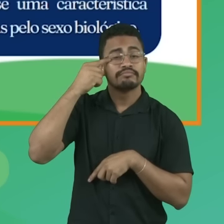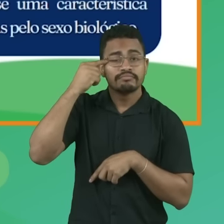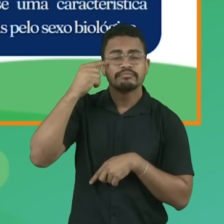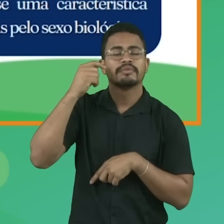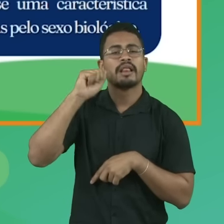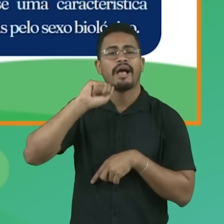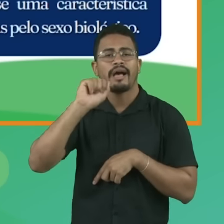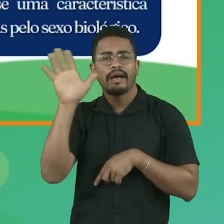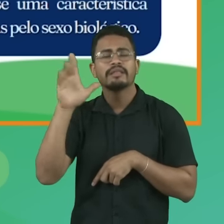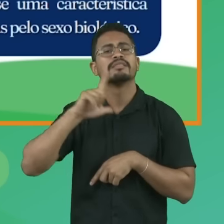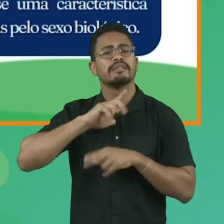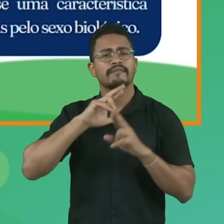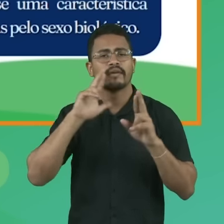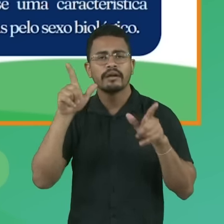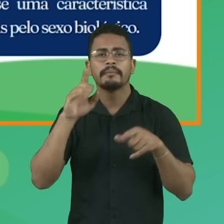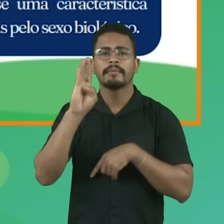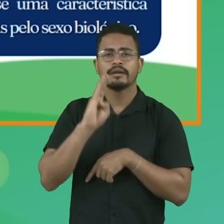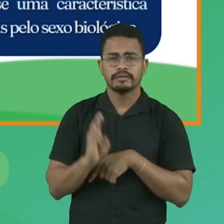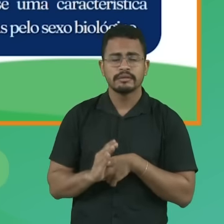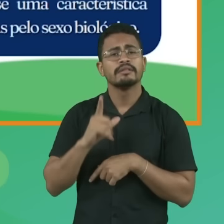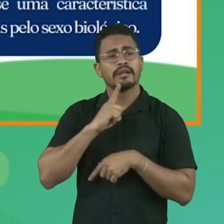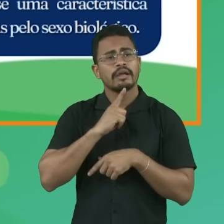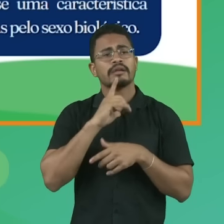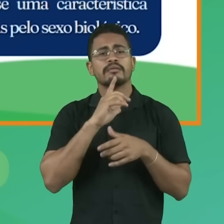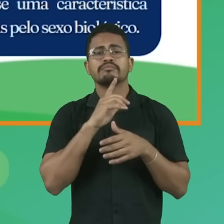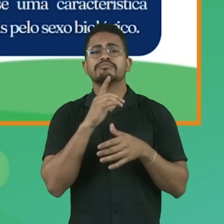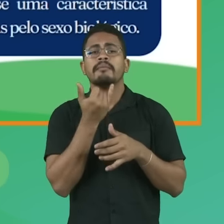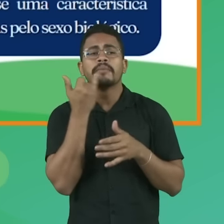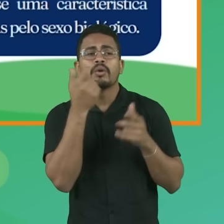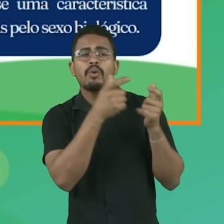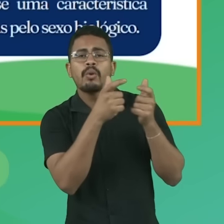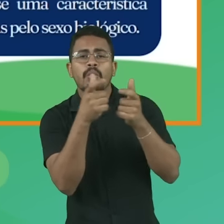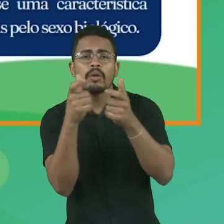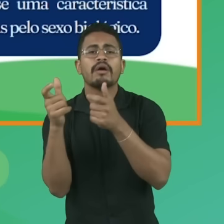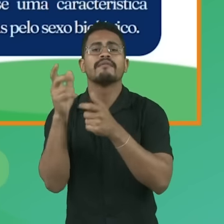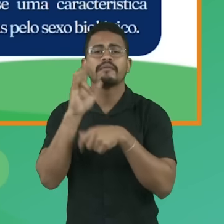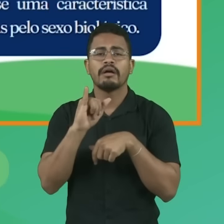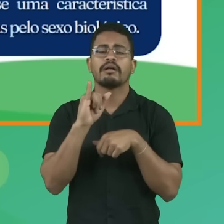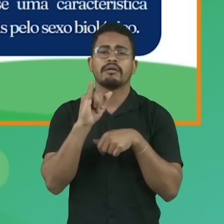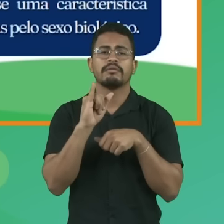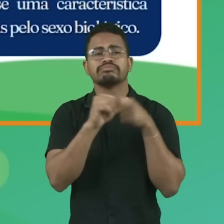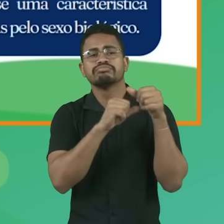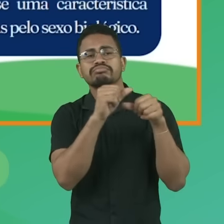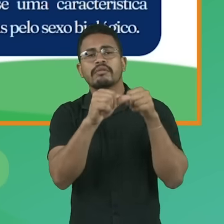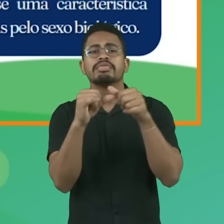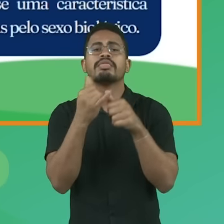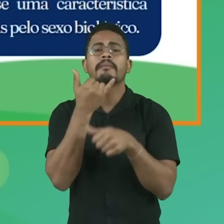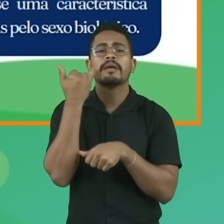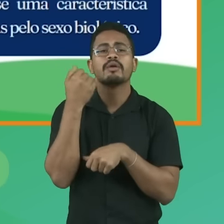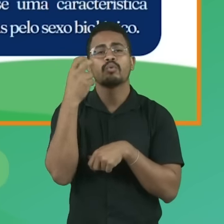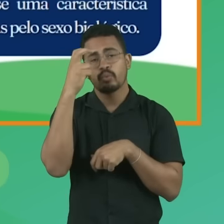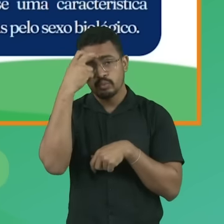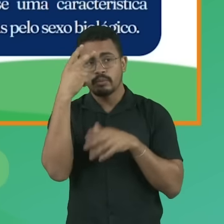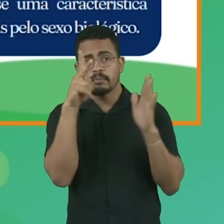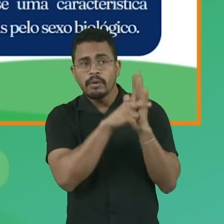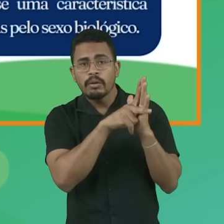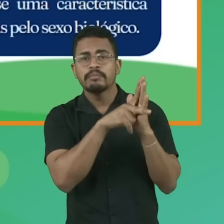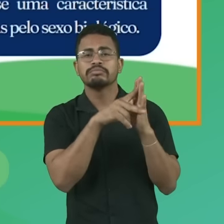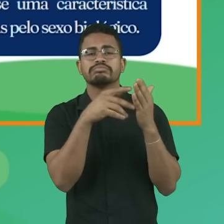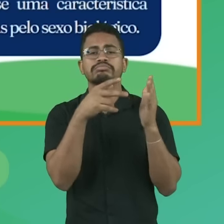diferença do comportamento da mulher, do gênero feminino, ele vai mudando ali de acordo com a cultura, né? Com